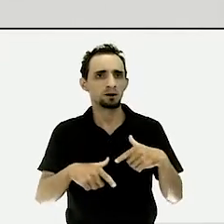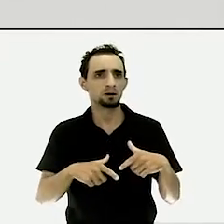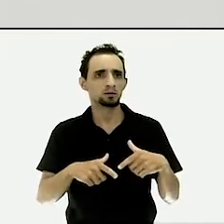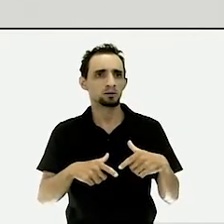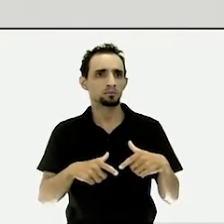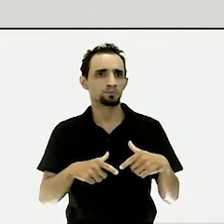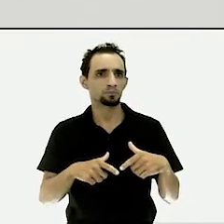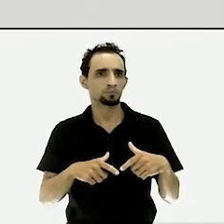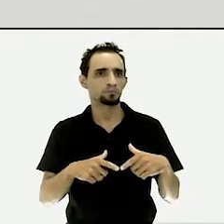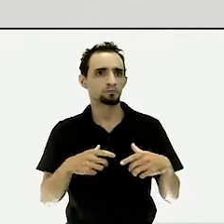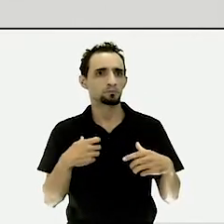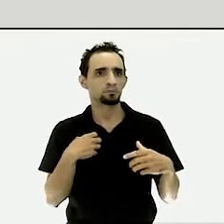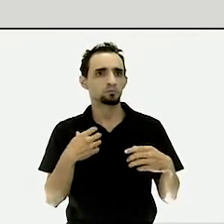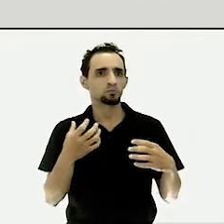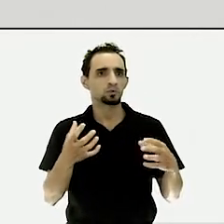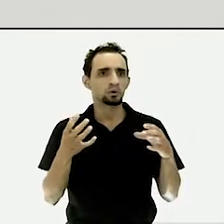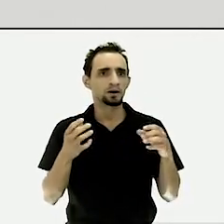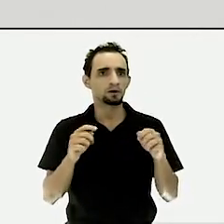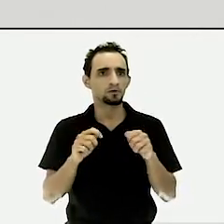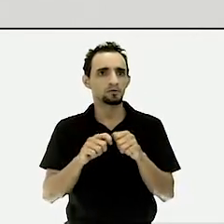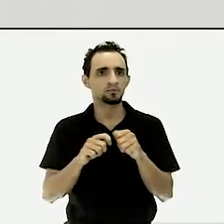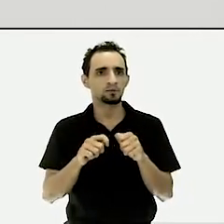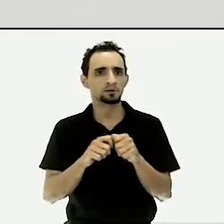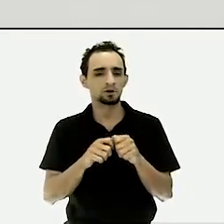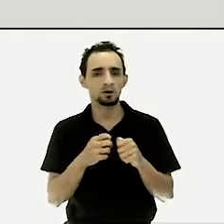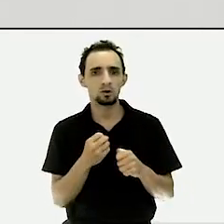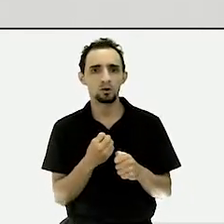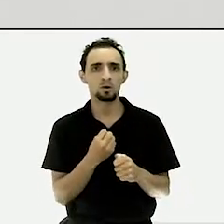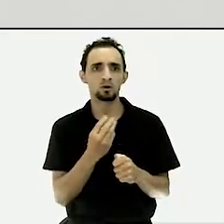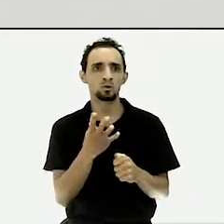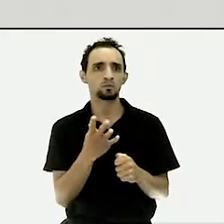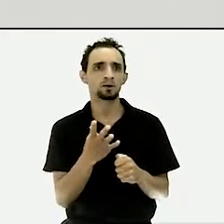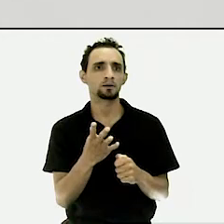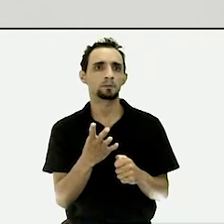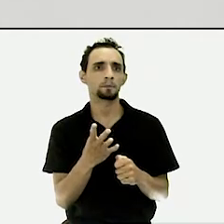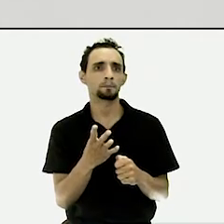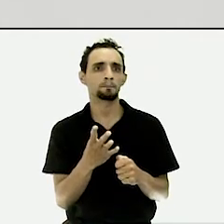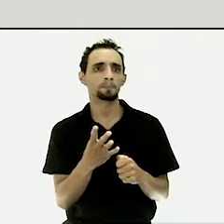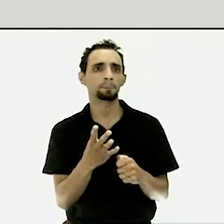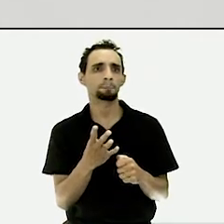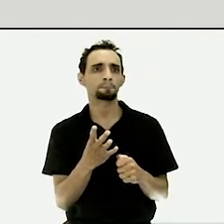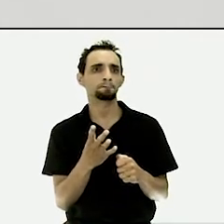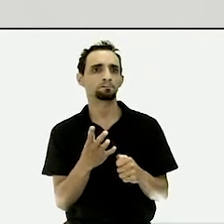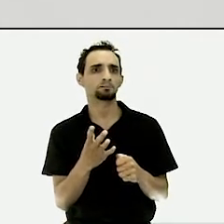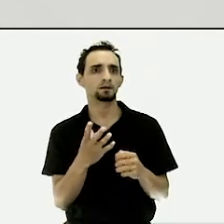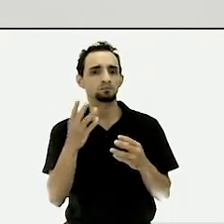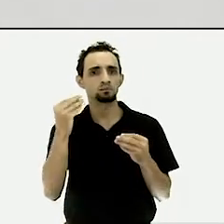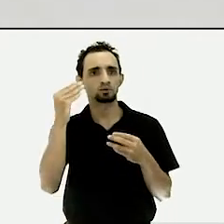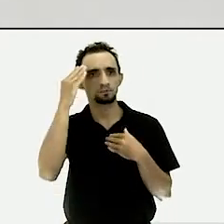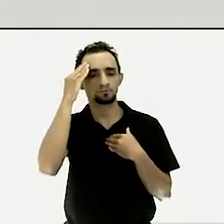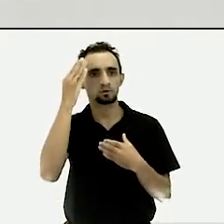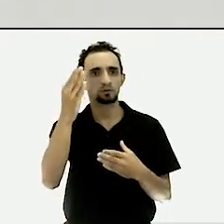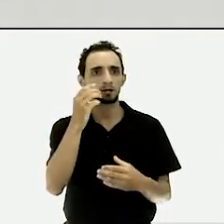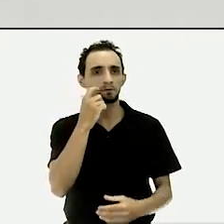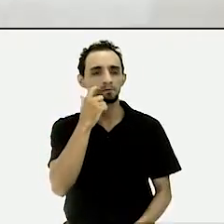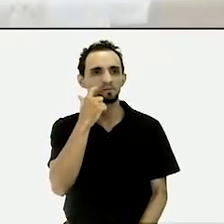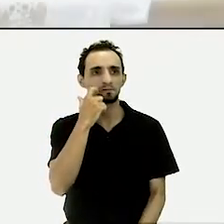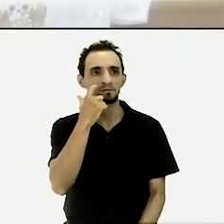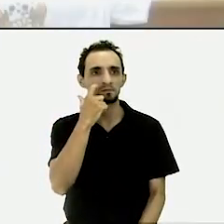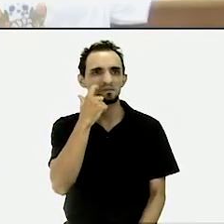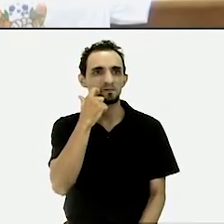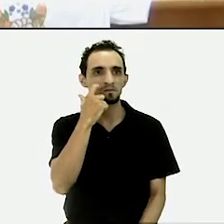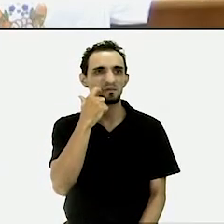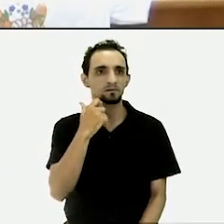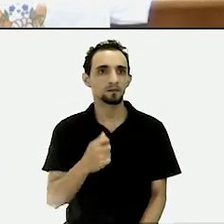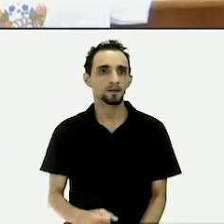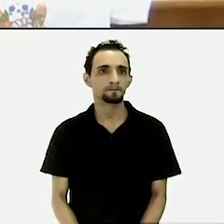essa vergonha venha acontecer, essa falta de respeito. Então, agradeço aí a todos os nossos vereadores. Obrigada. Obrigado. Mais algum